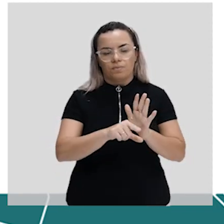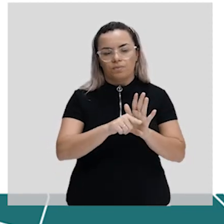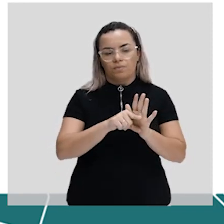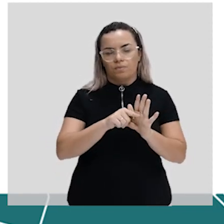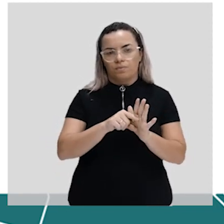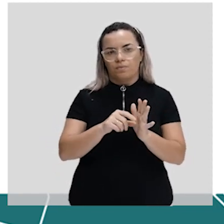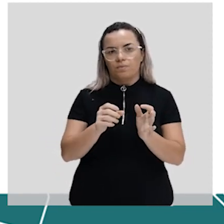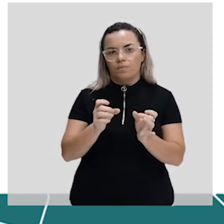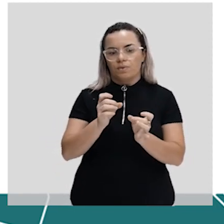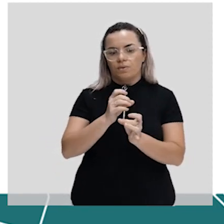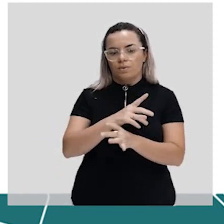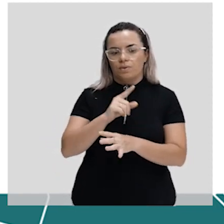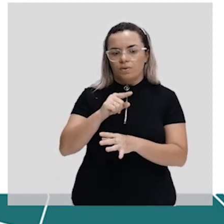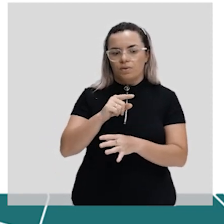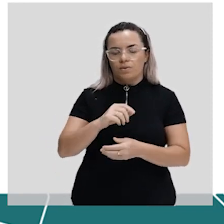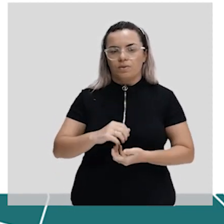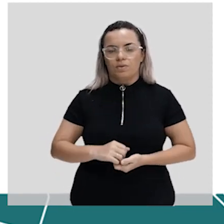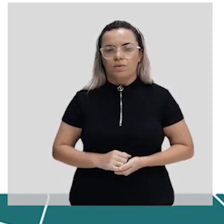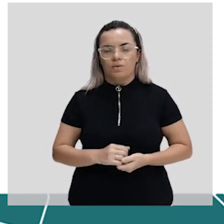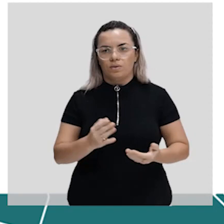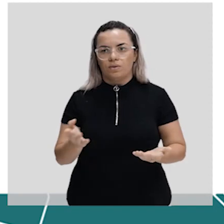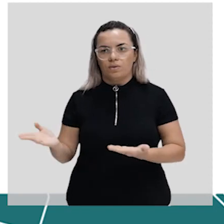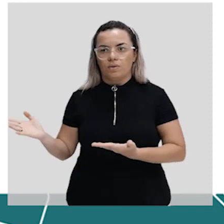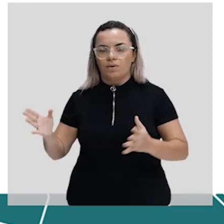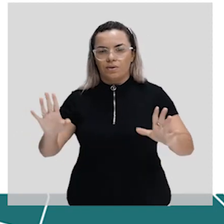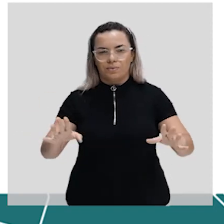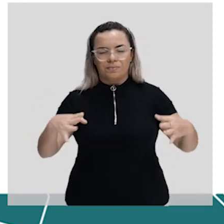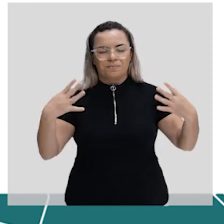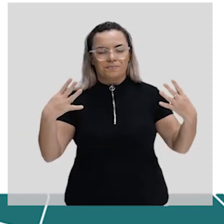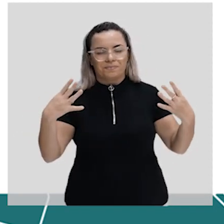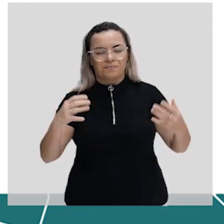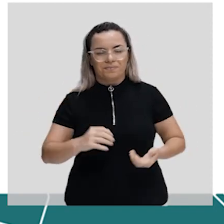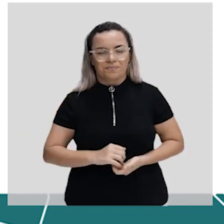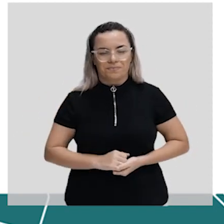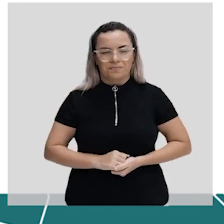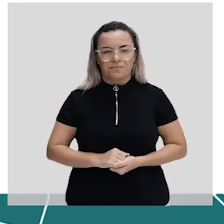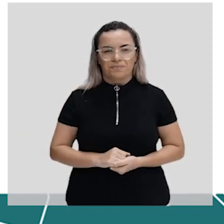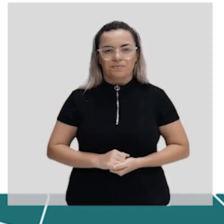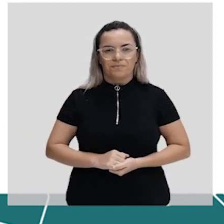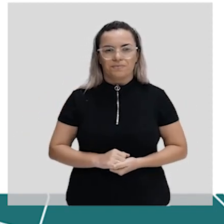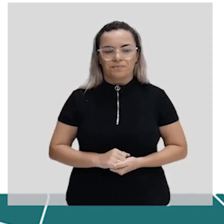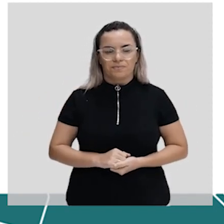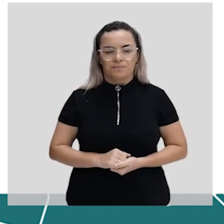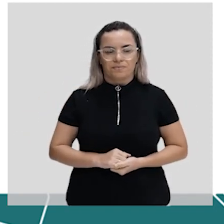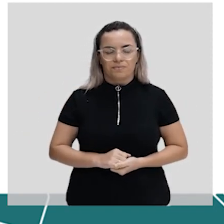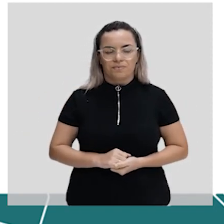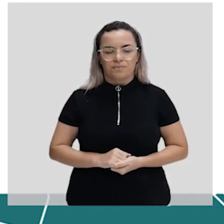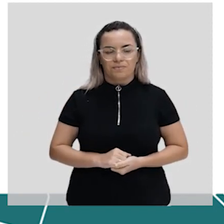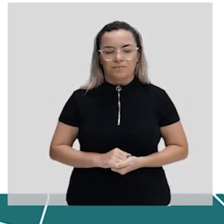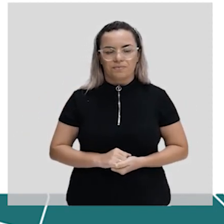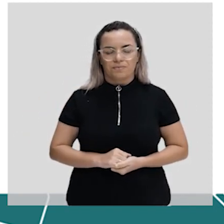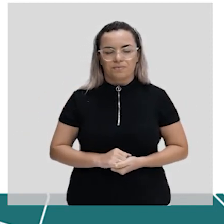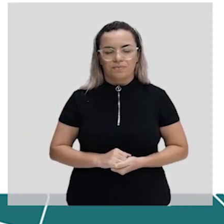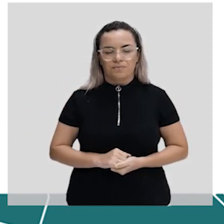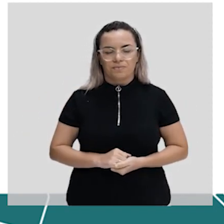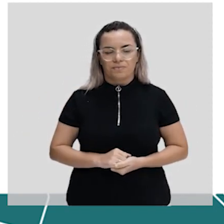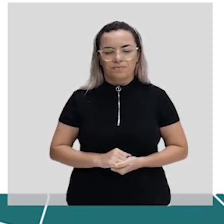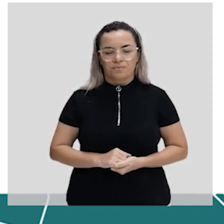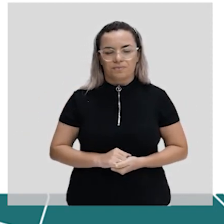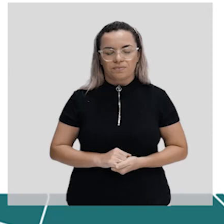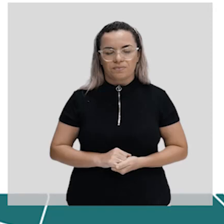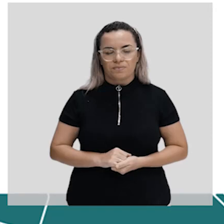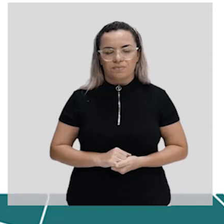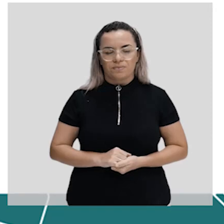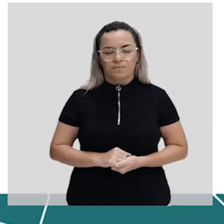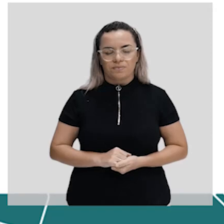uma, tá, gente? Aqui é uma, aqui é outra. Presta atenção aí, ó. Vozes veladas, veludosas, vozes volúpia